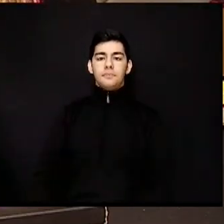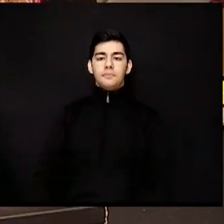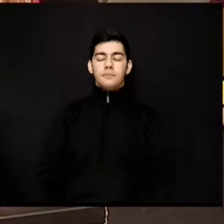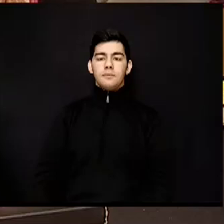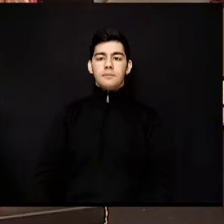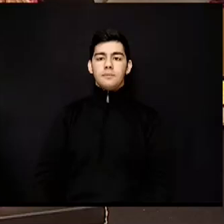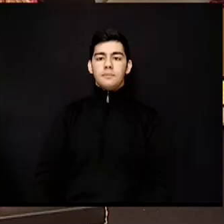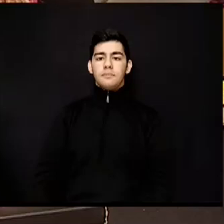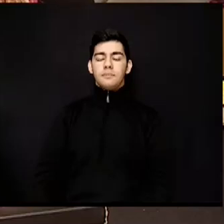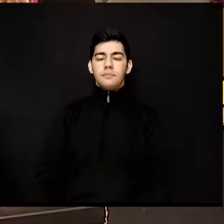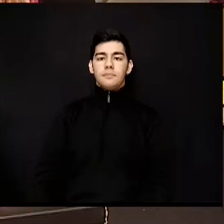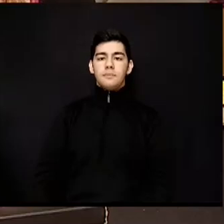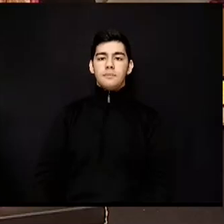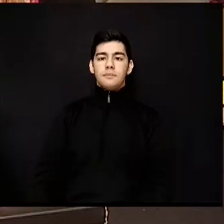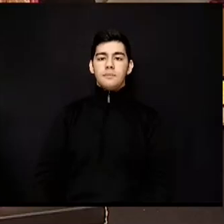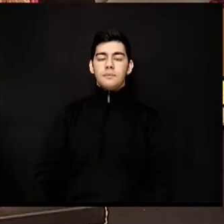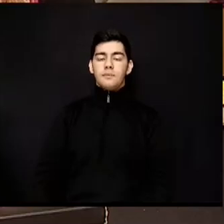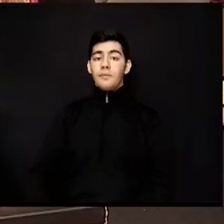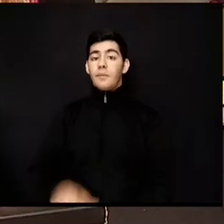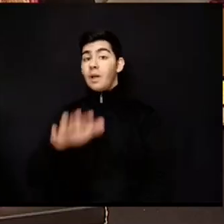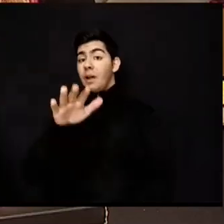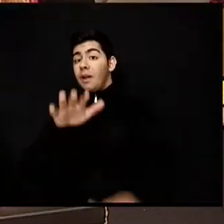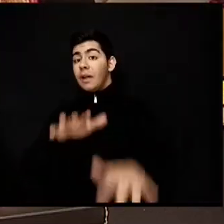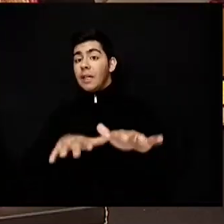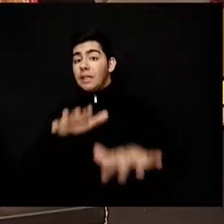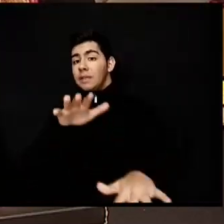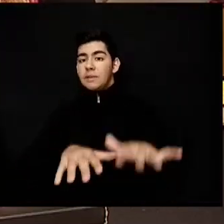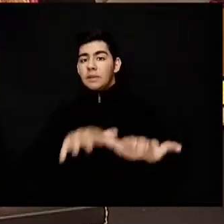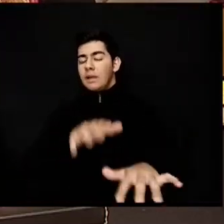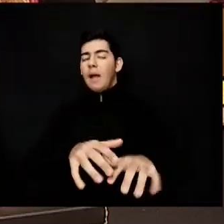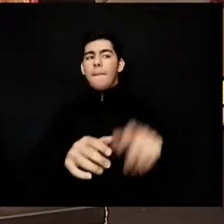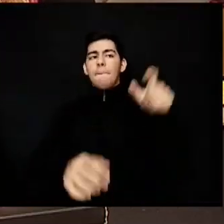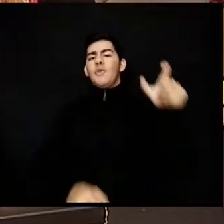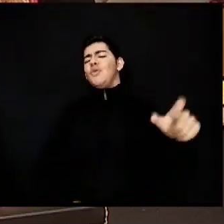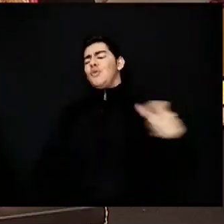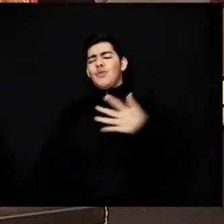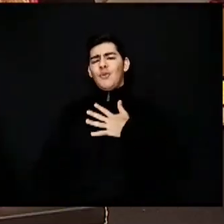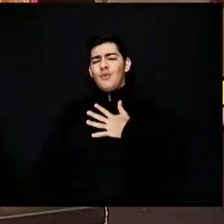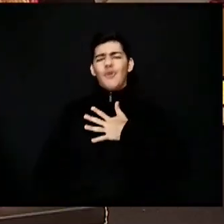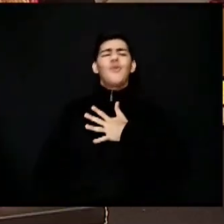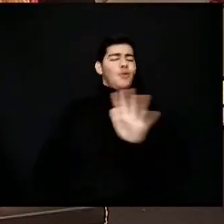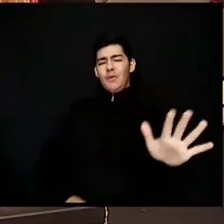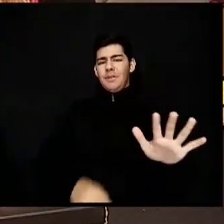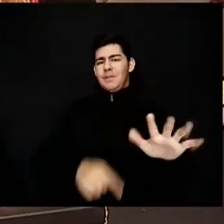que o rústico, muitas vezes ele não é valorizado. Ele não é,